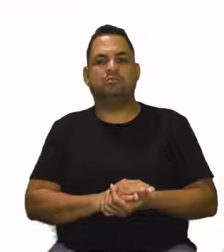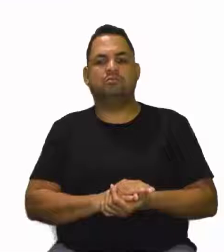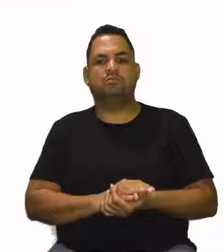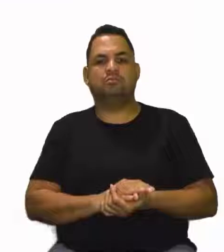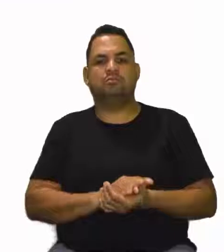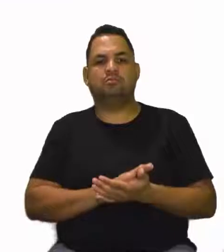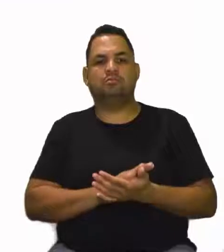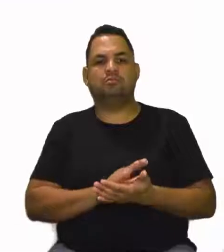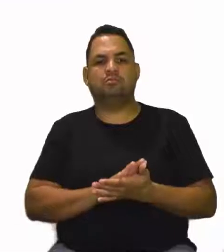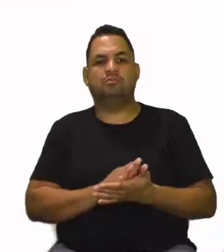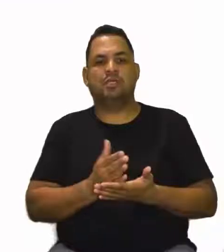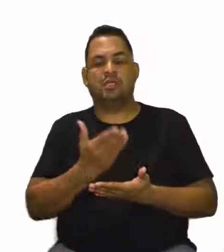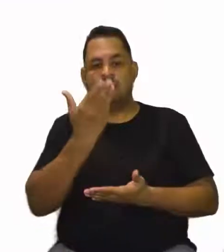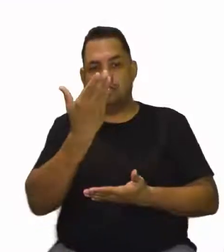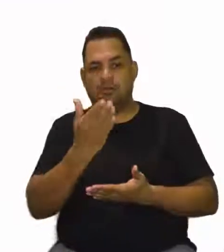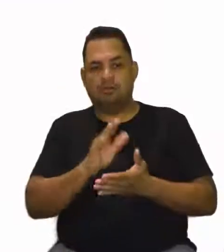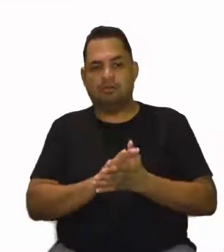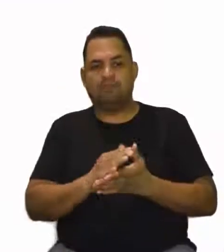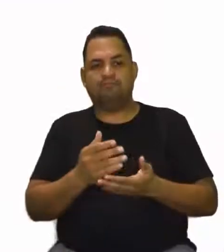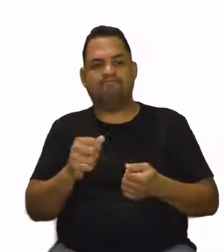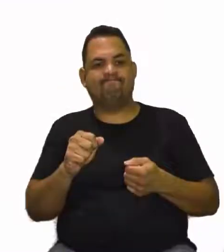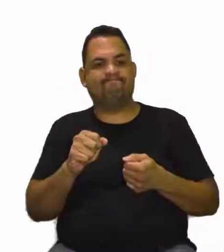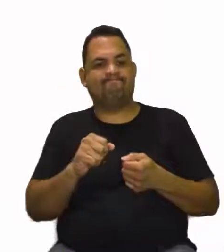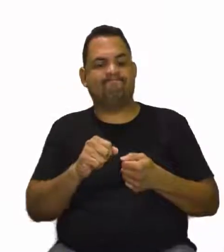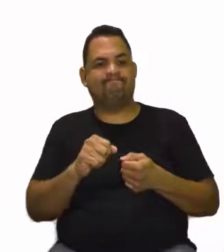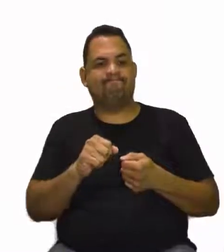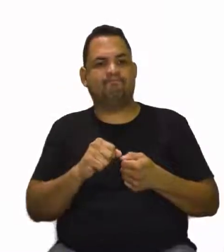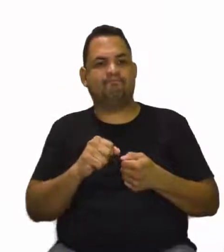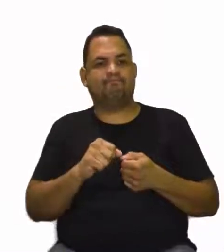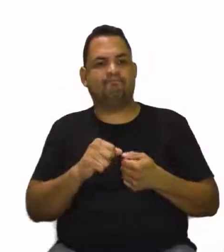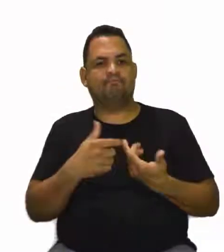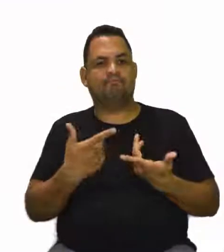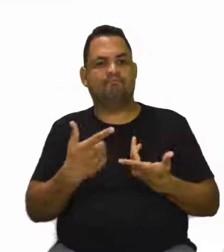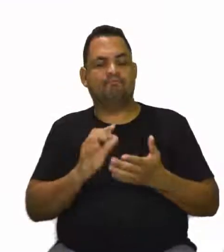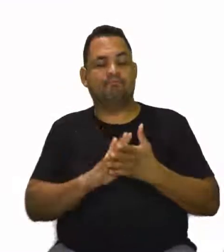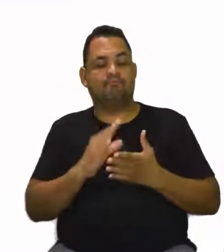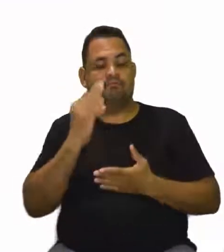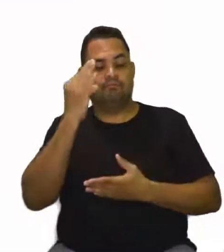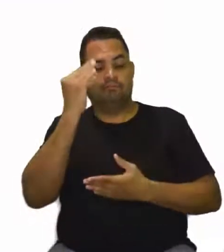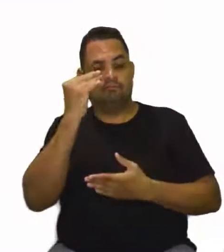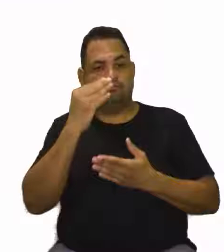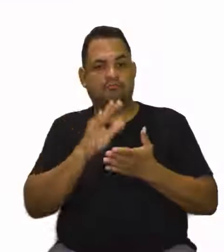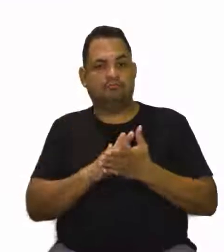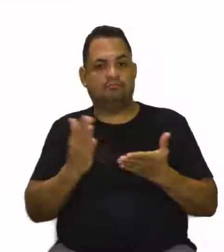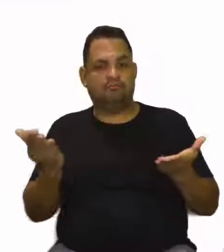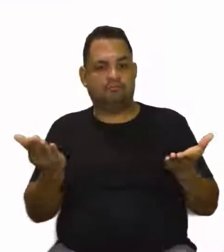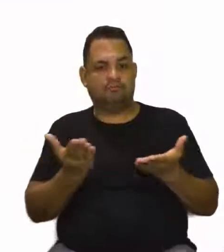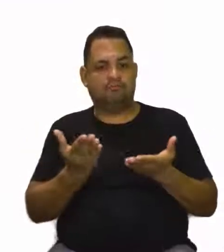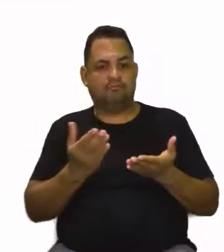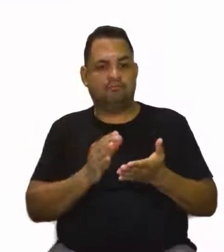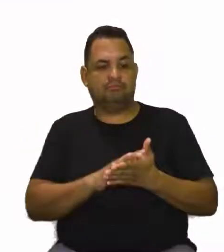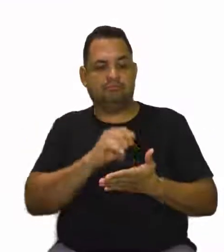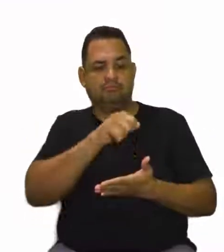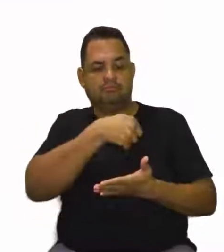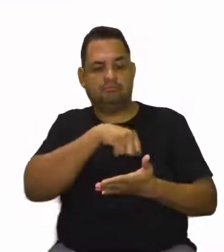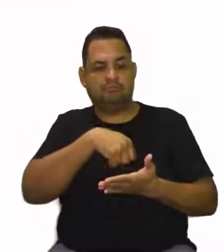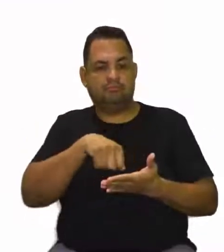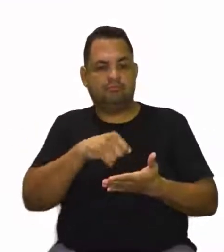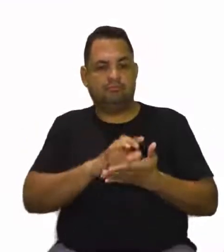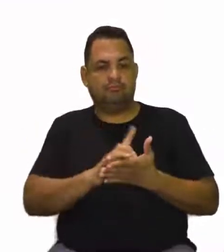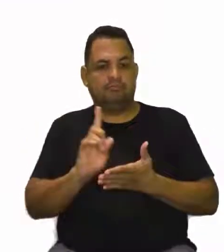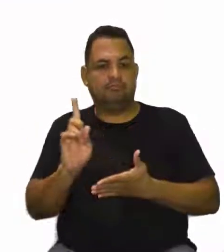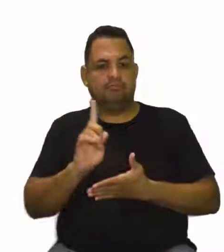fazer uma colinha, porque eu já falei na aula, se você piscou, agora você vai anotar aí para